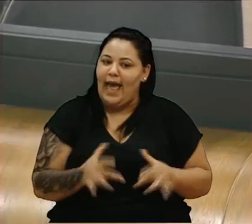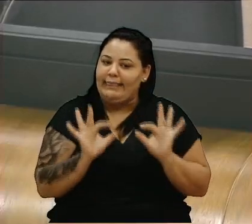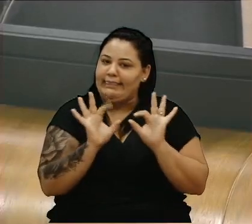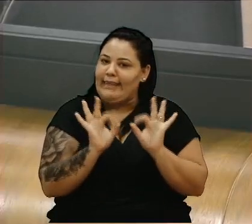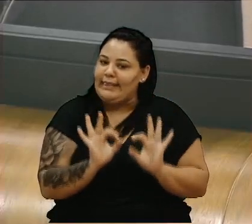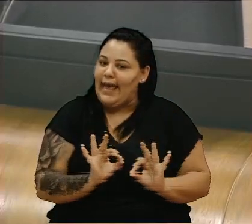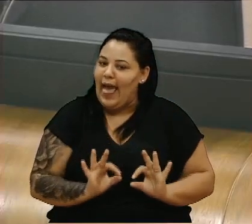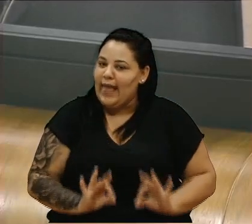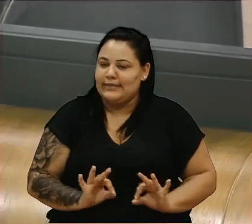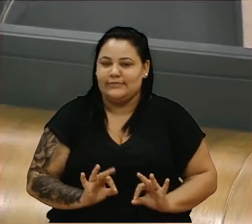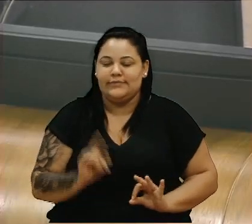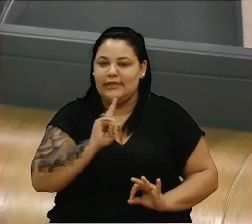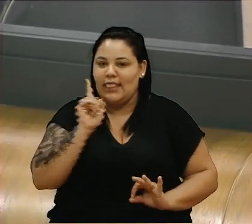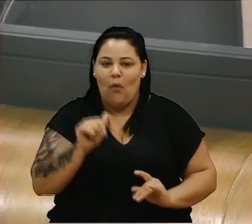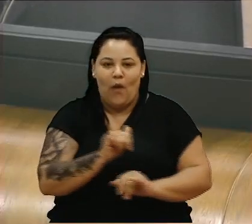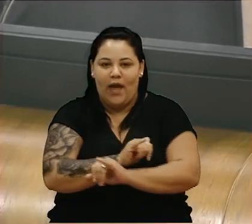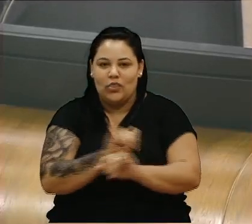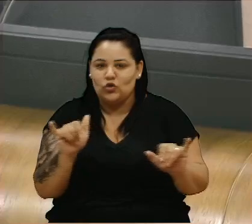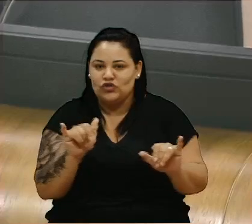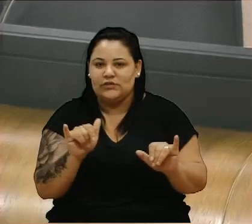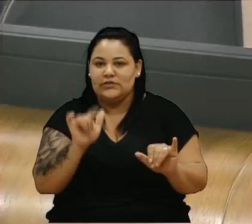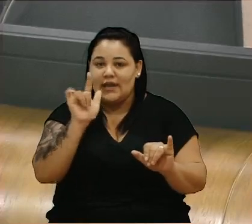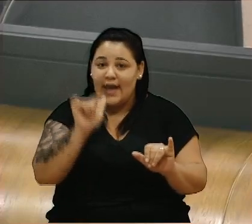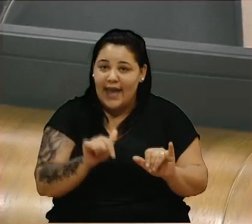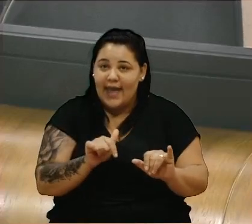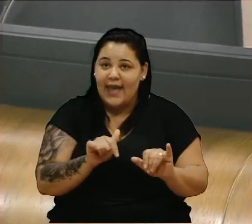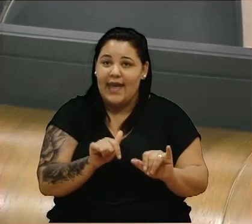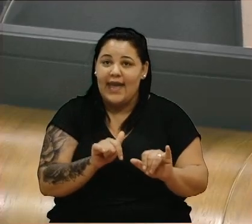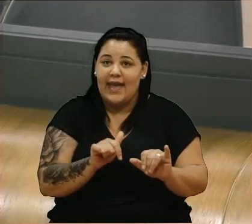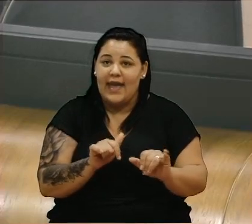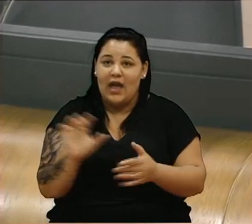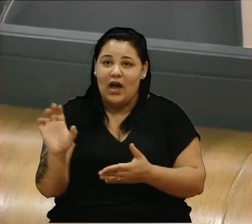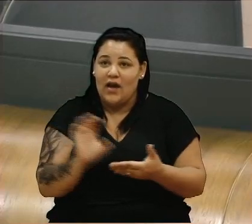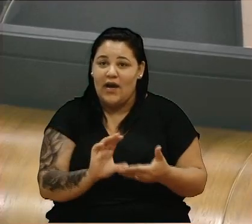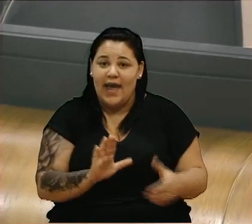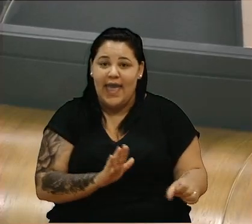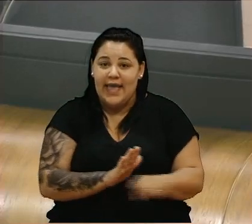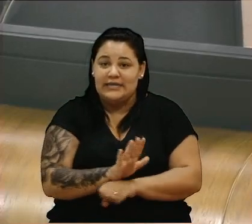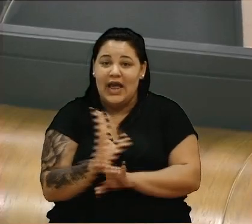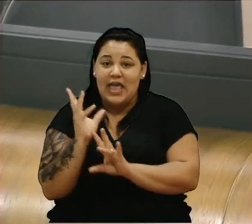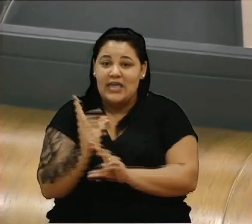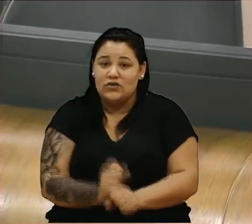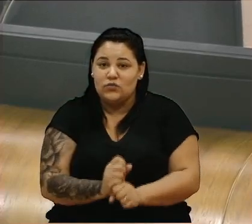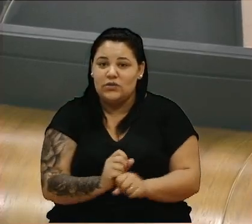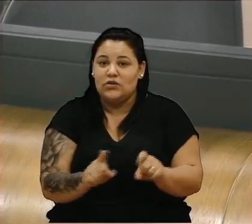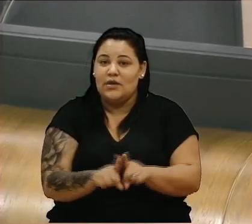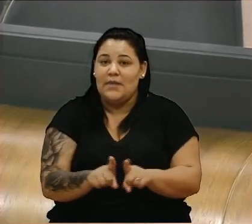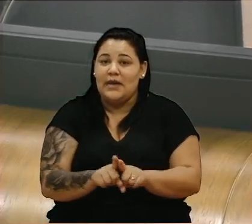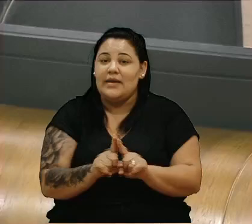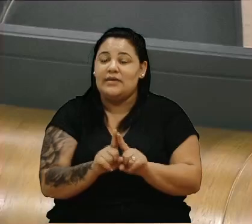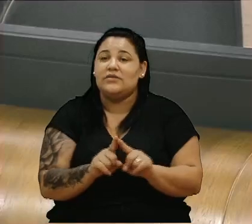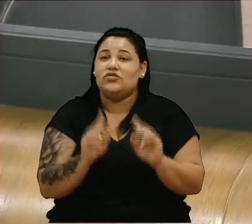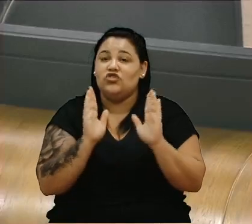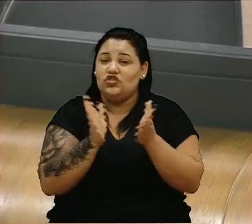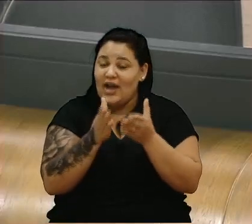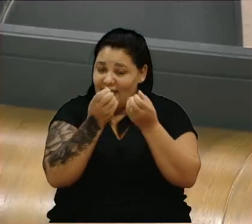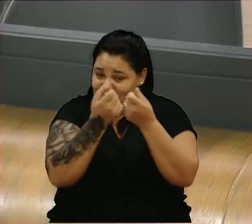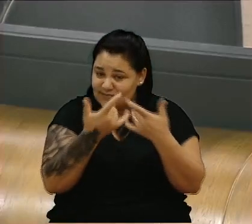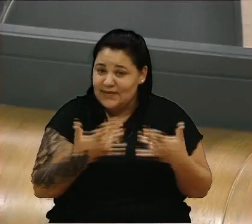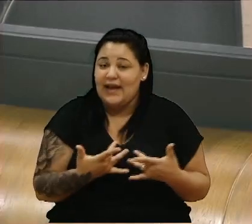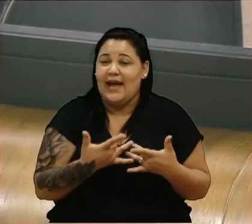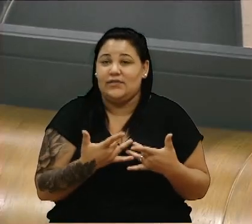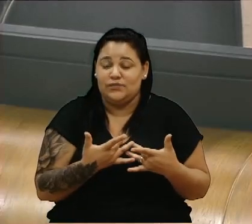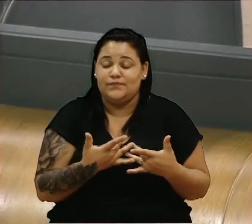né, não é notícia, é o recurso extraordinário resumido, mais do que já está desenhado, para ele vir aqui